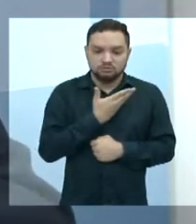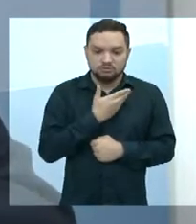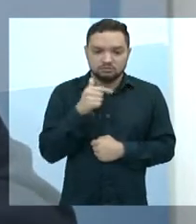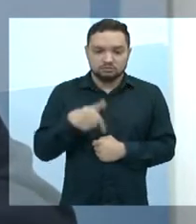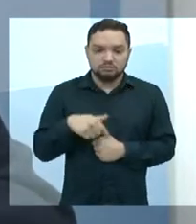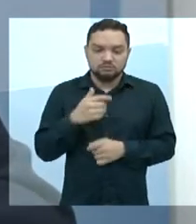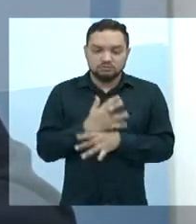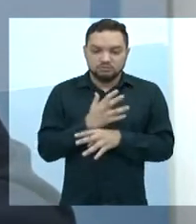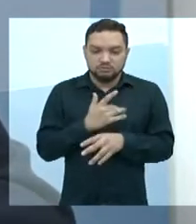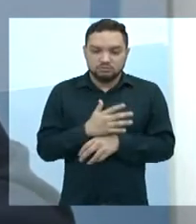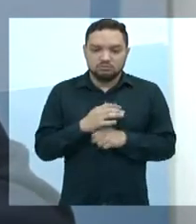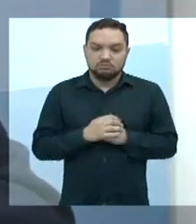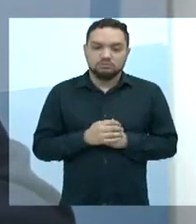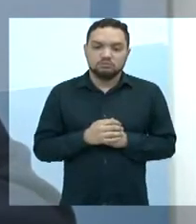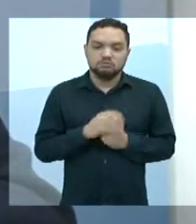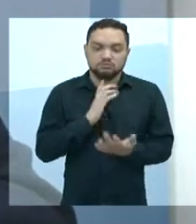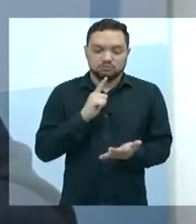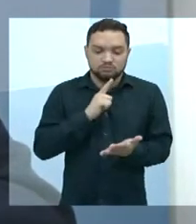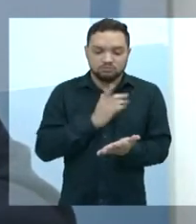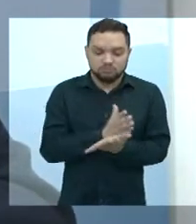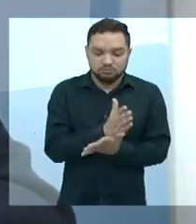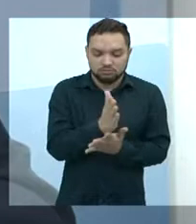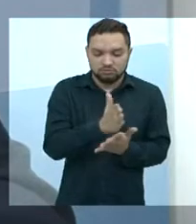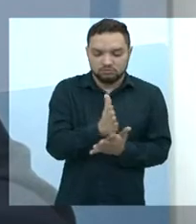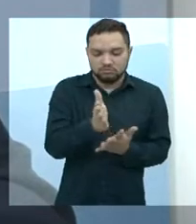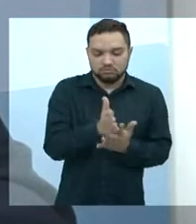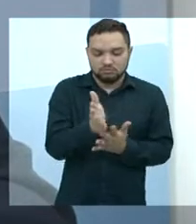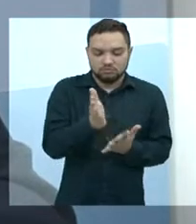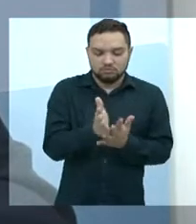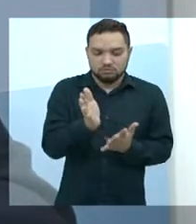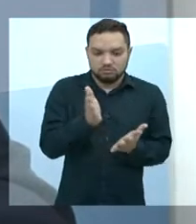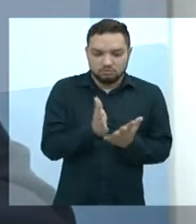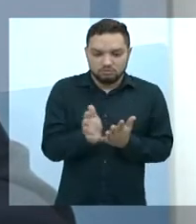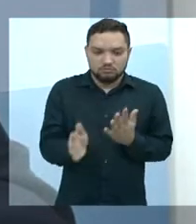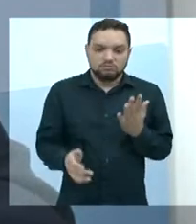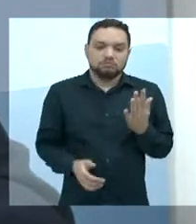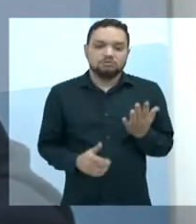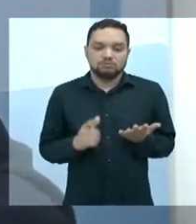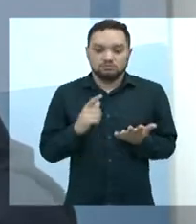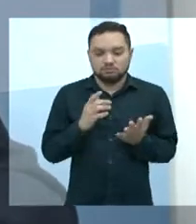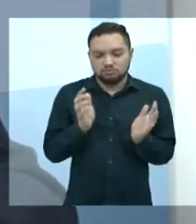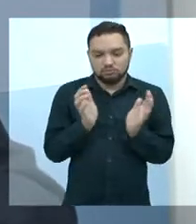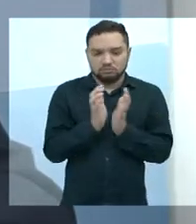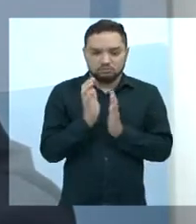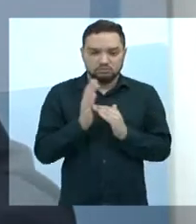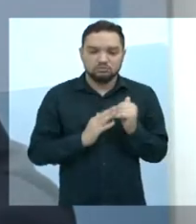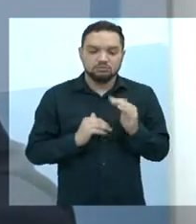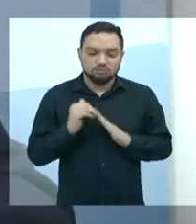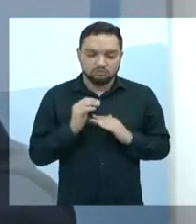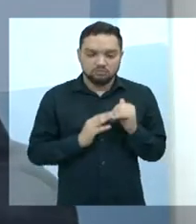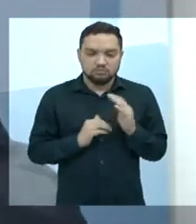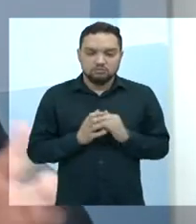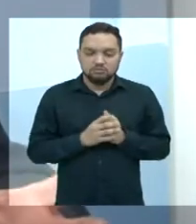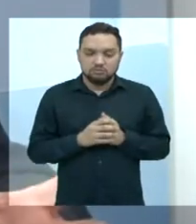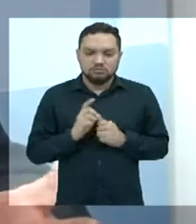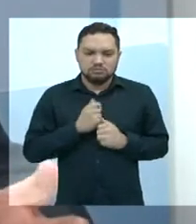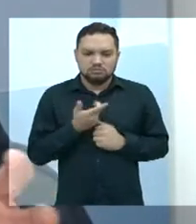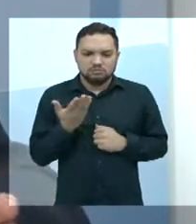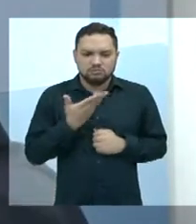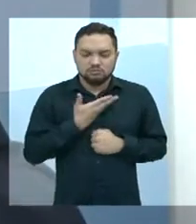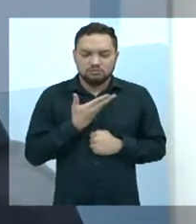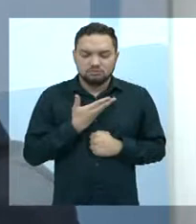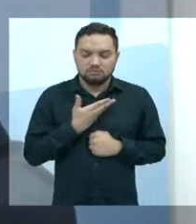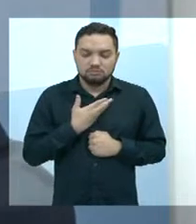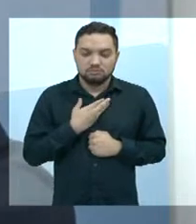cidade, então nós temos em todos os segmentos, nós temos lá no Beco da Poeira, nós temos muitos amigos, inclusive Beco da